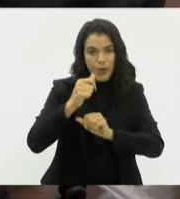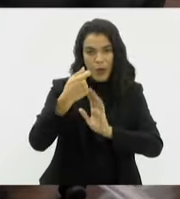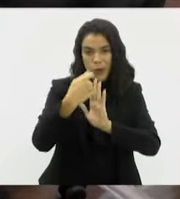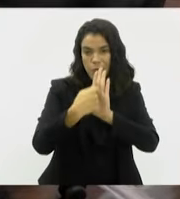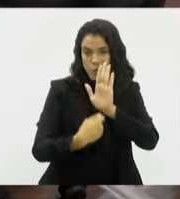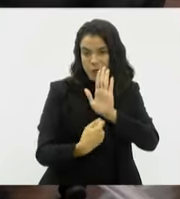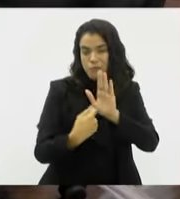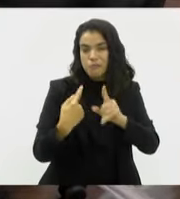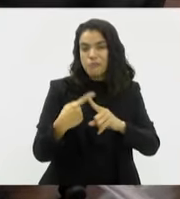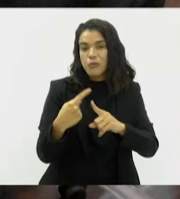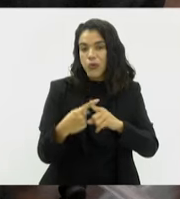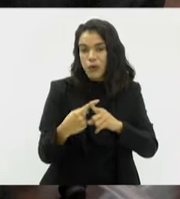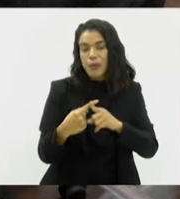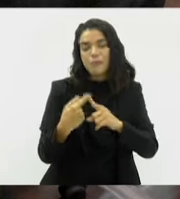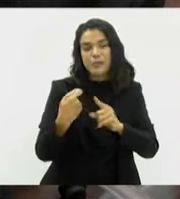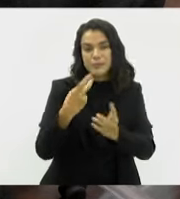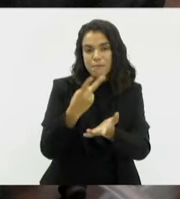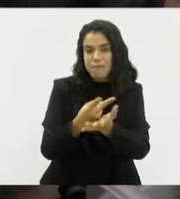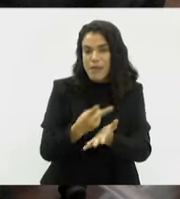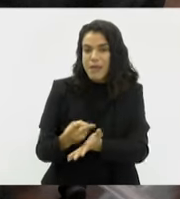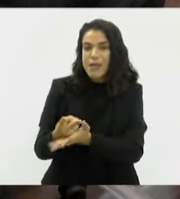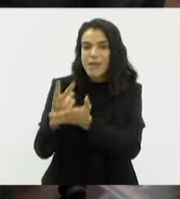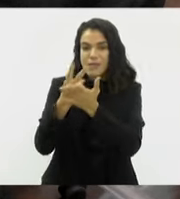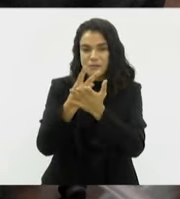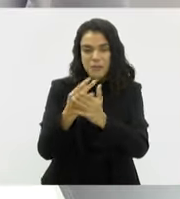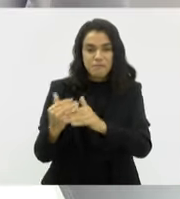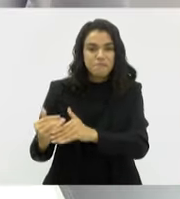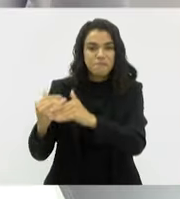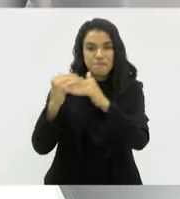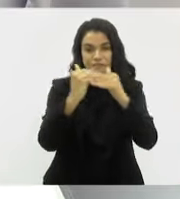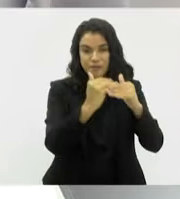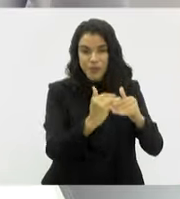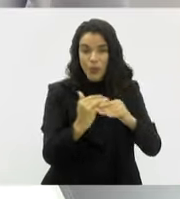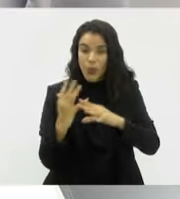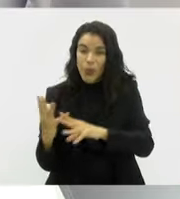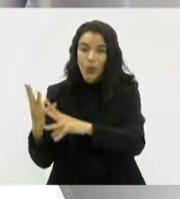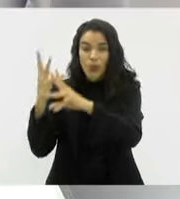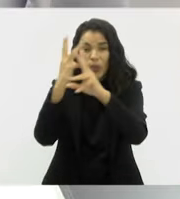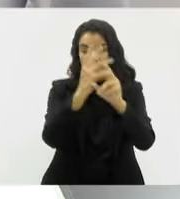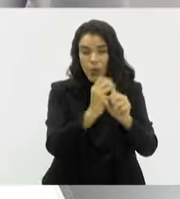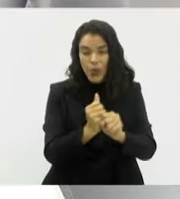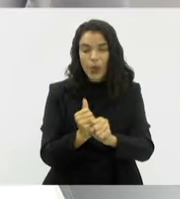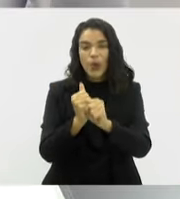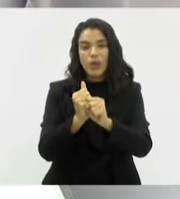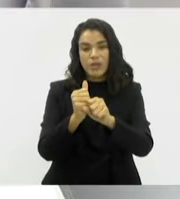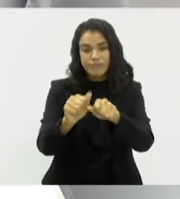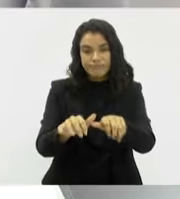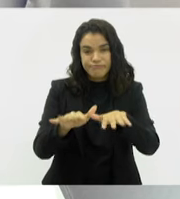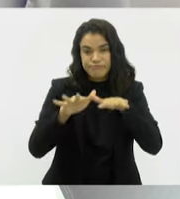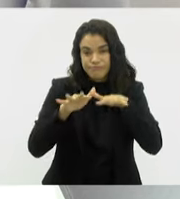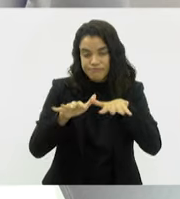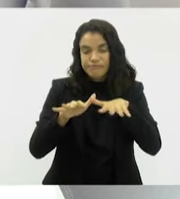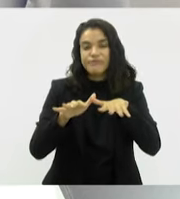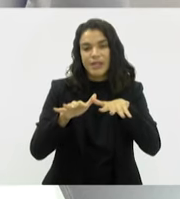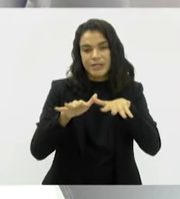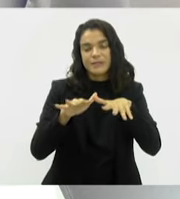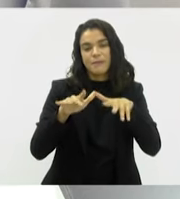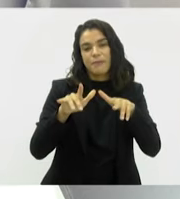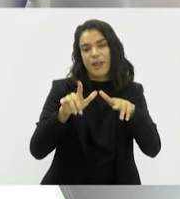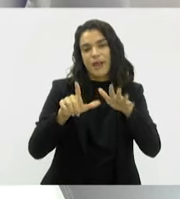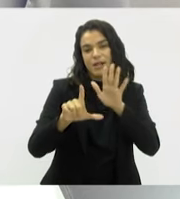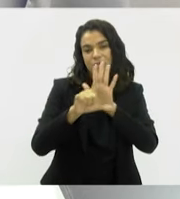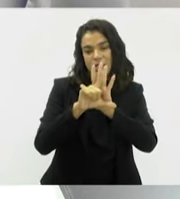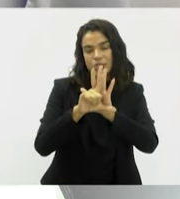tem que ser do mesmo texto para todas as assembleias. Se todas as assembleias resolverem mudar o texto, ela deixa de ser um texto